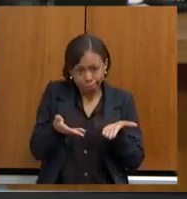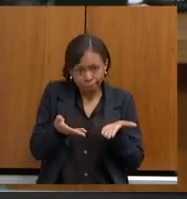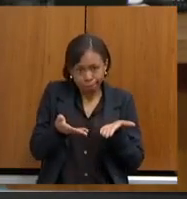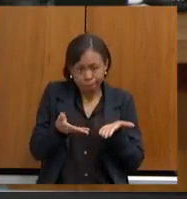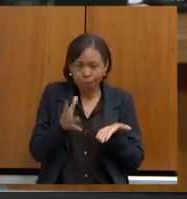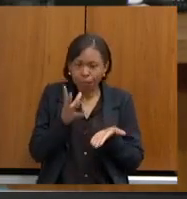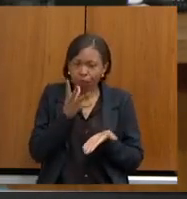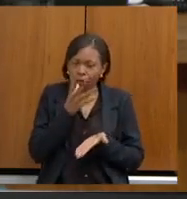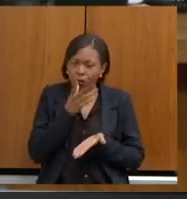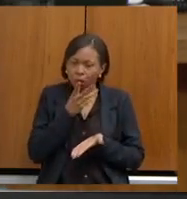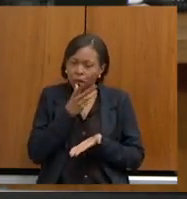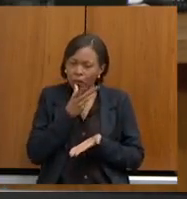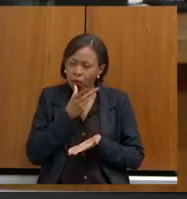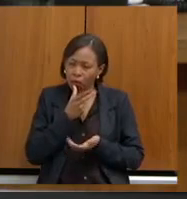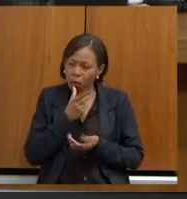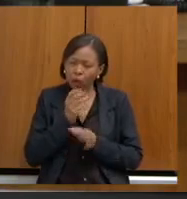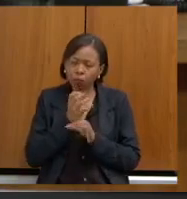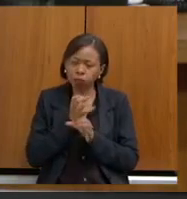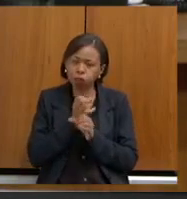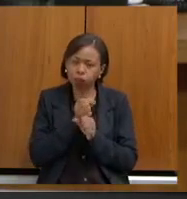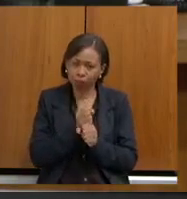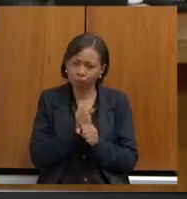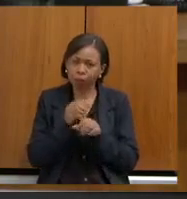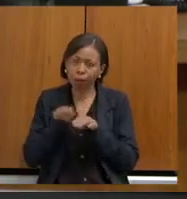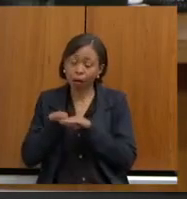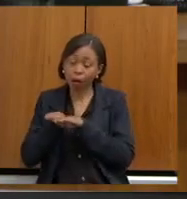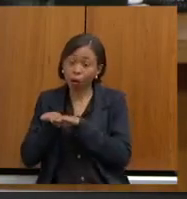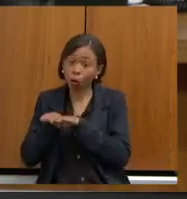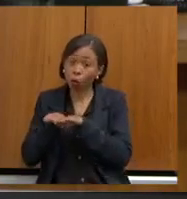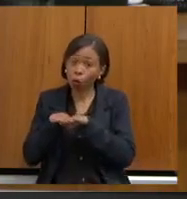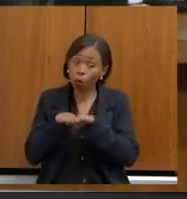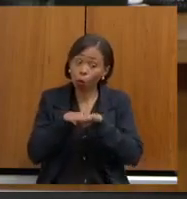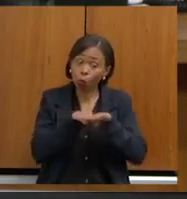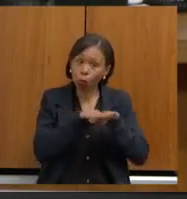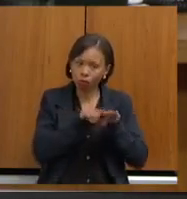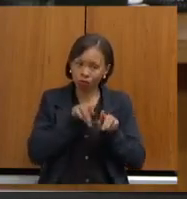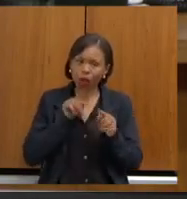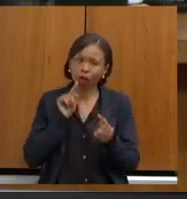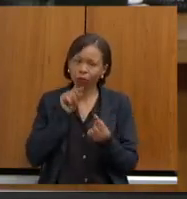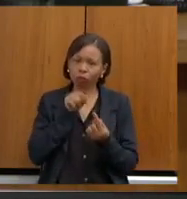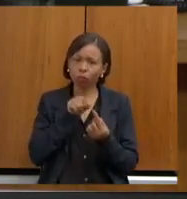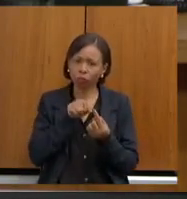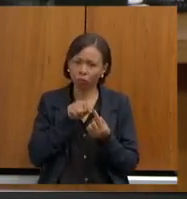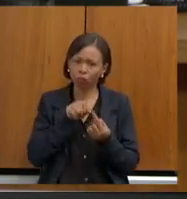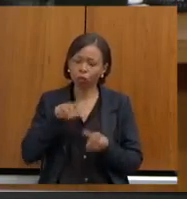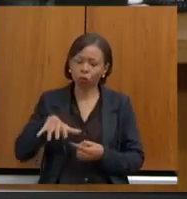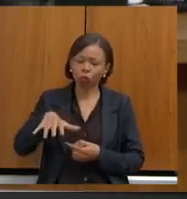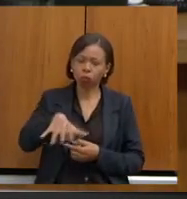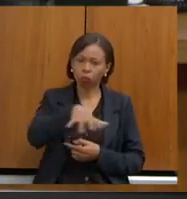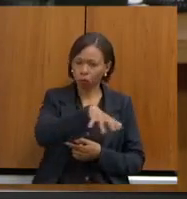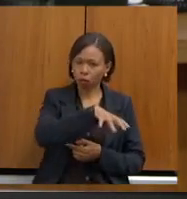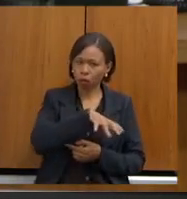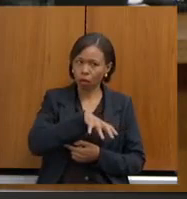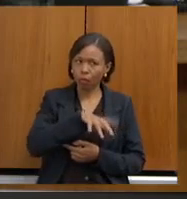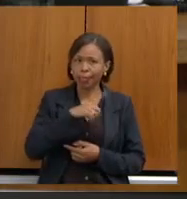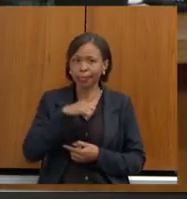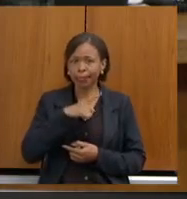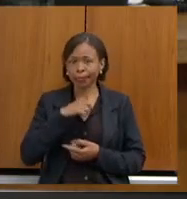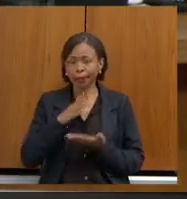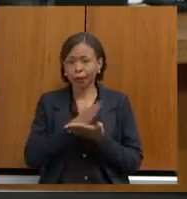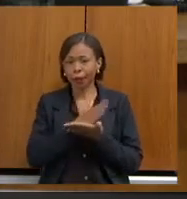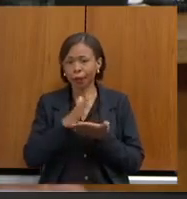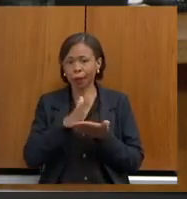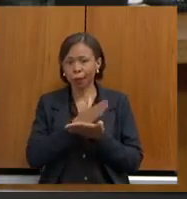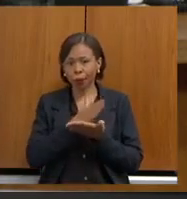feito o objetivo de padronizar classificar as nossas unidades que nós temos unidades com menor